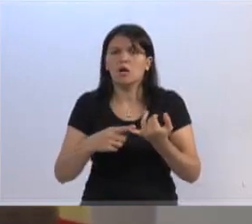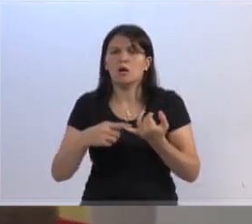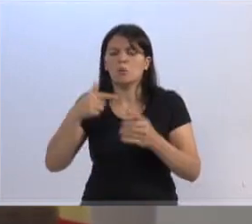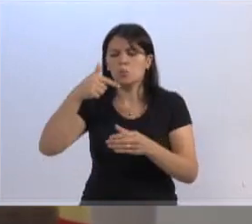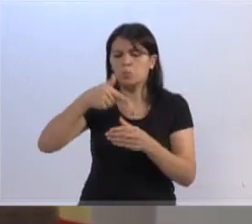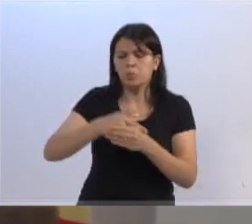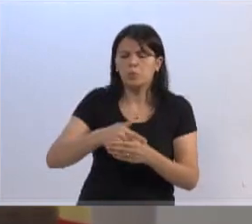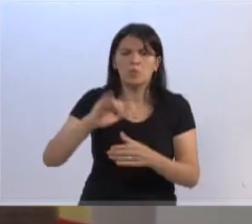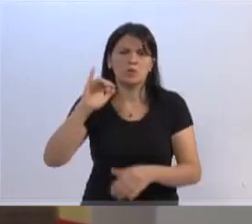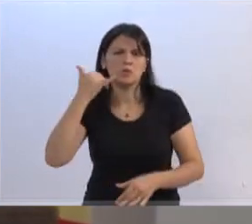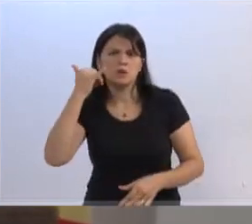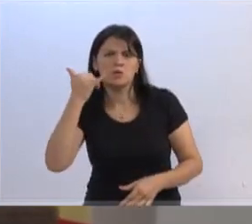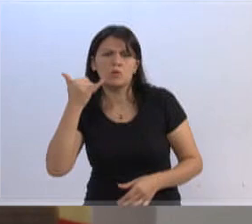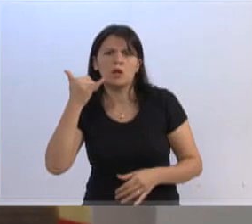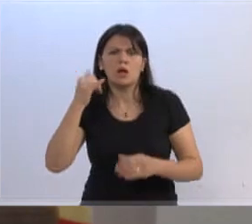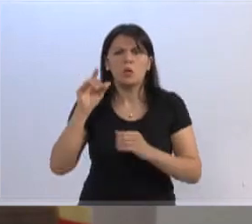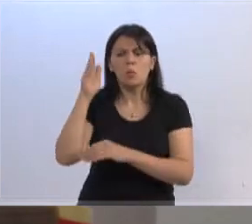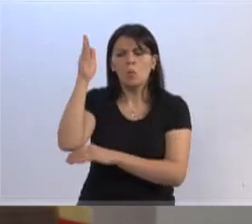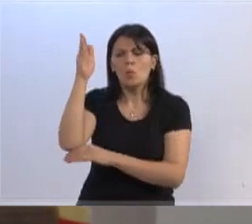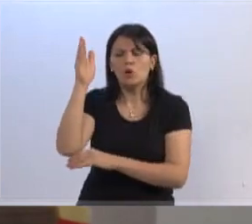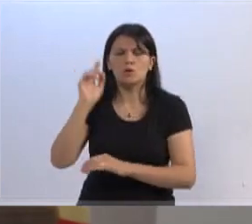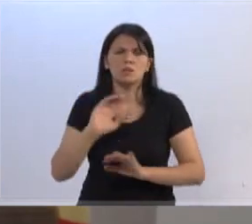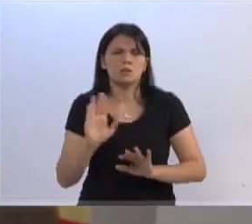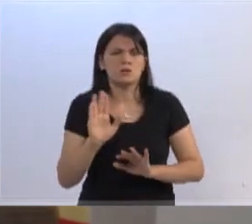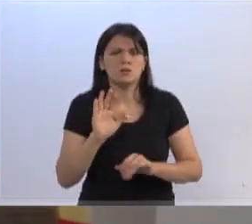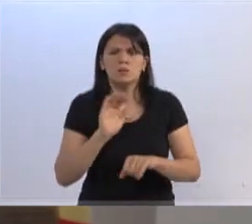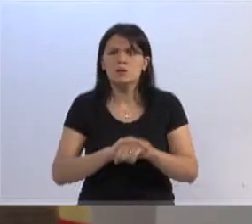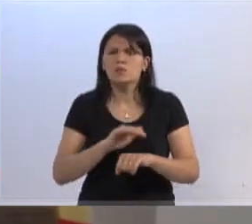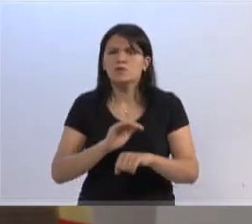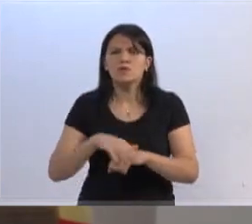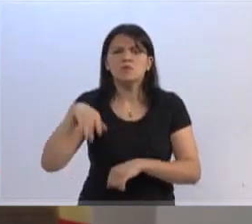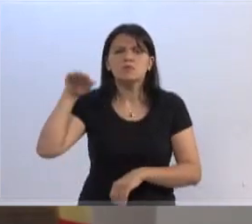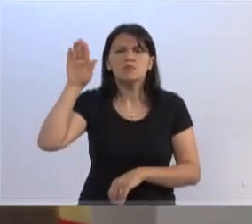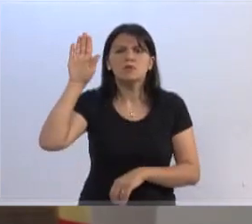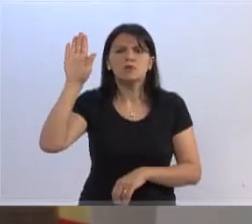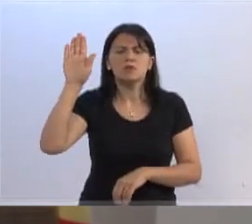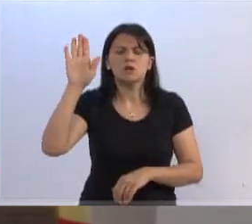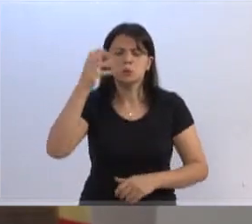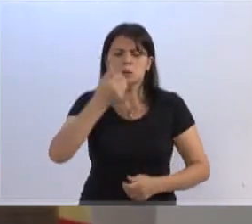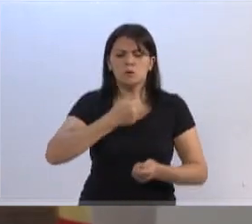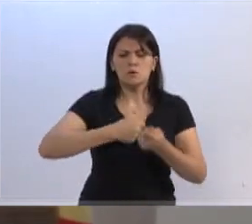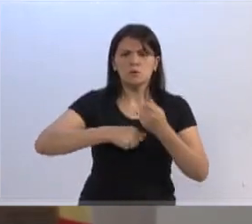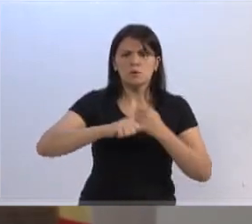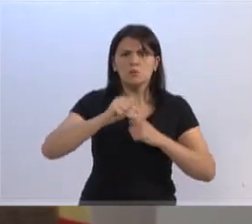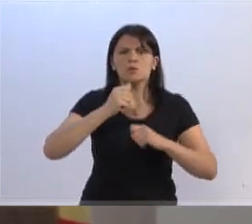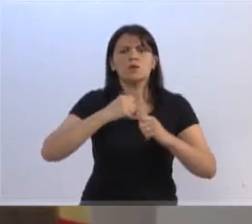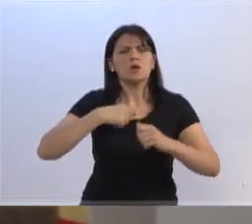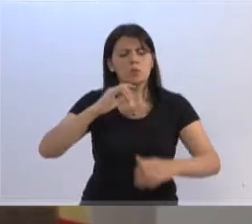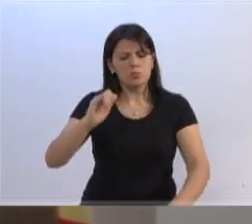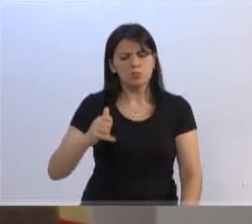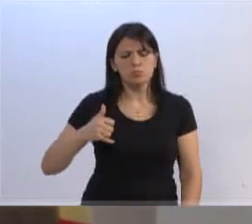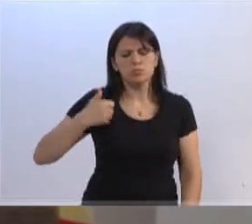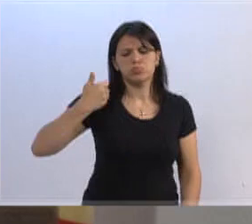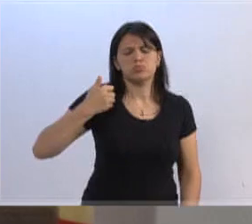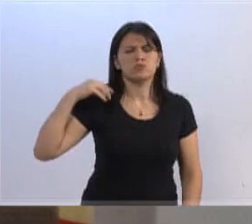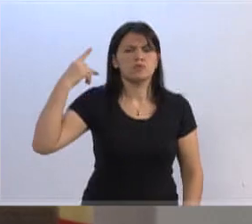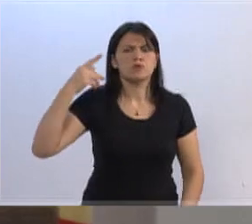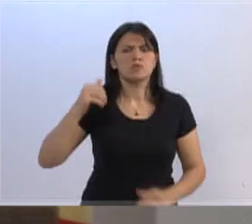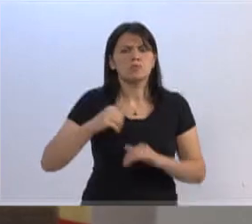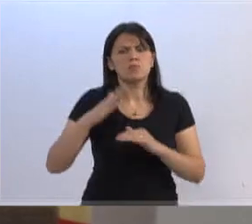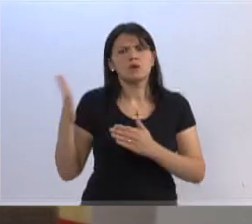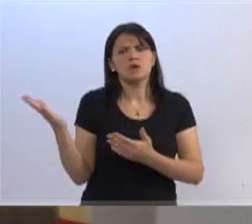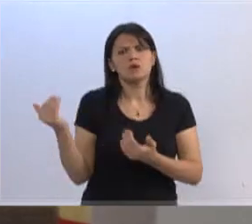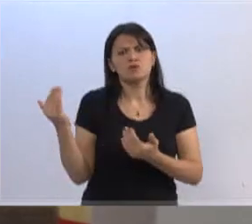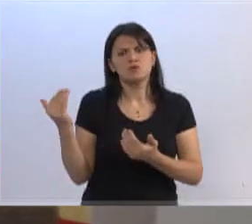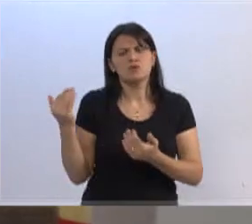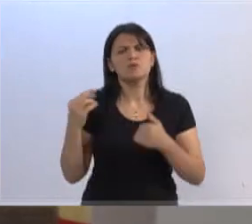gasolina, celular, diárias. A gente faz um mandato efetivo extremamente econômico. Tenho orgulho de ser o vereador mais jovem dessa casa